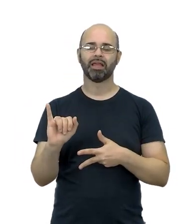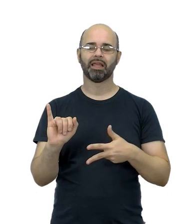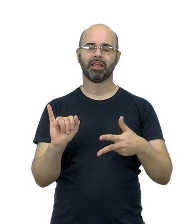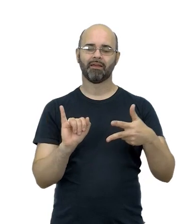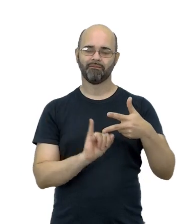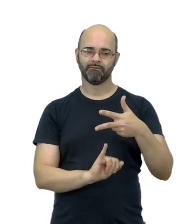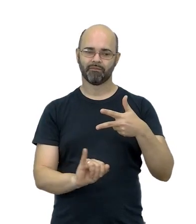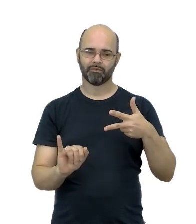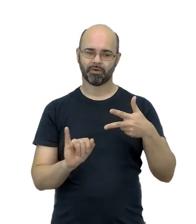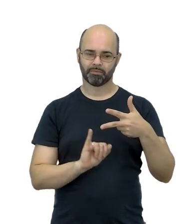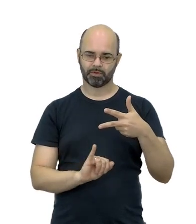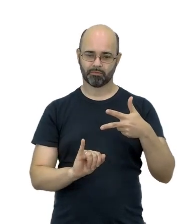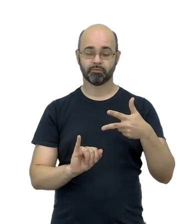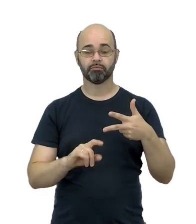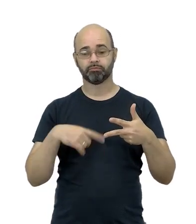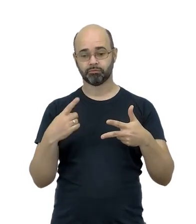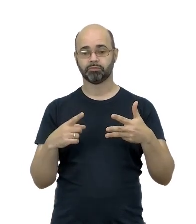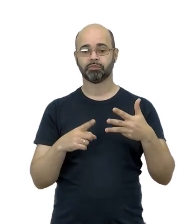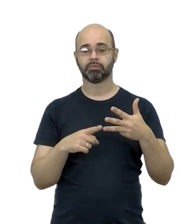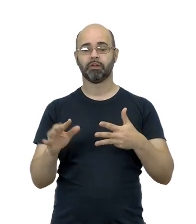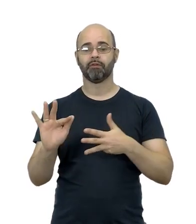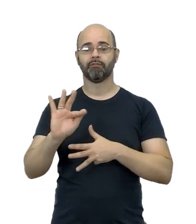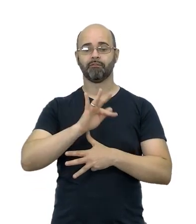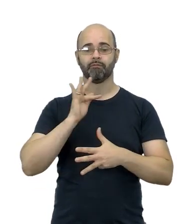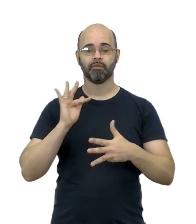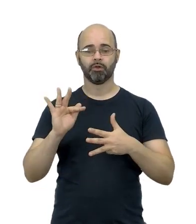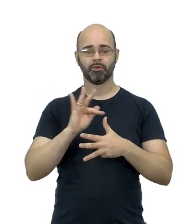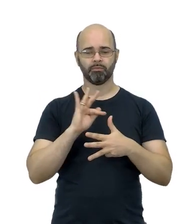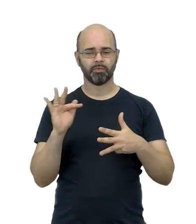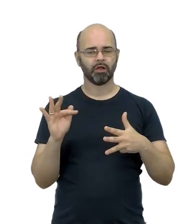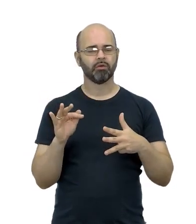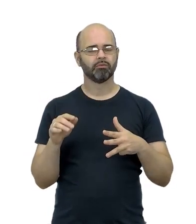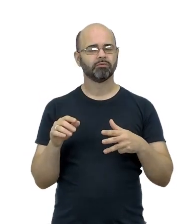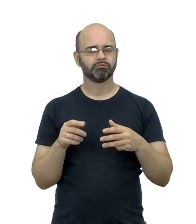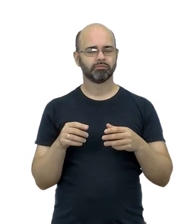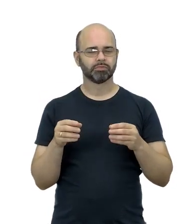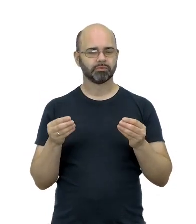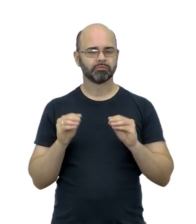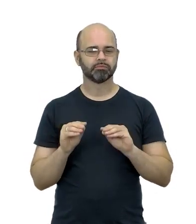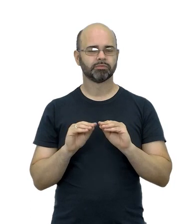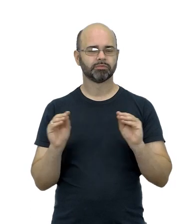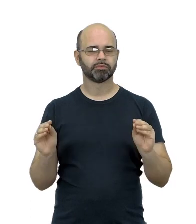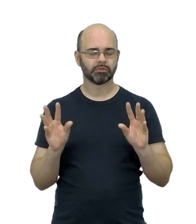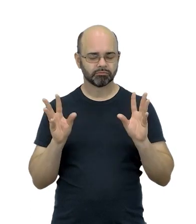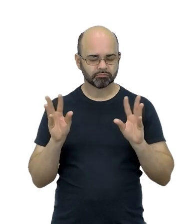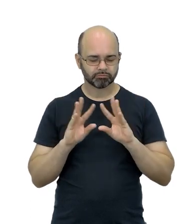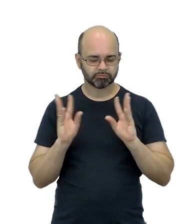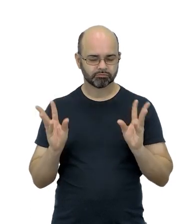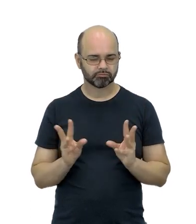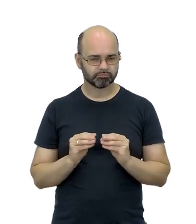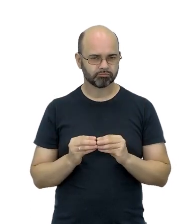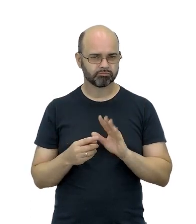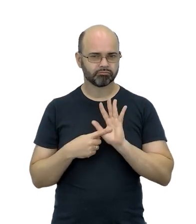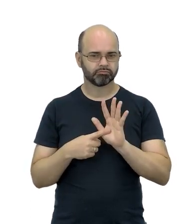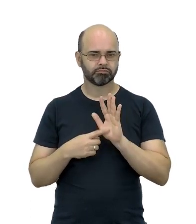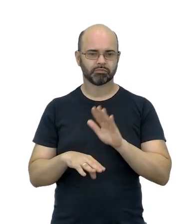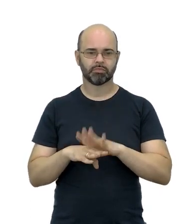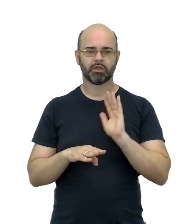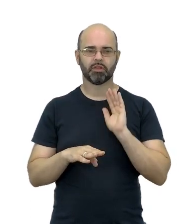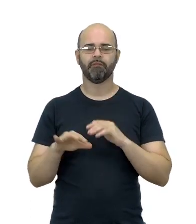dedução formal, ela começa a aparecer mais sistematicamente no Fundamental 2, e no final